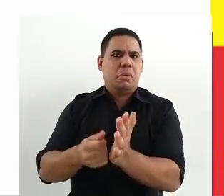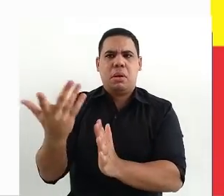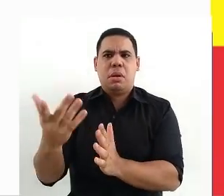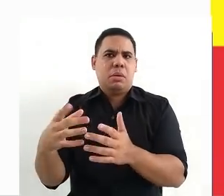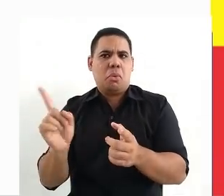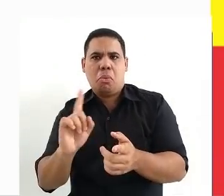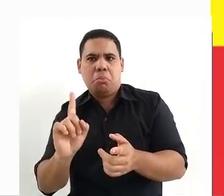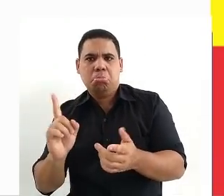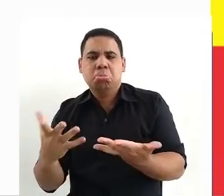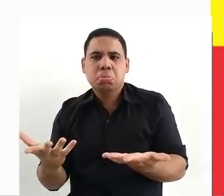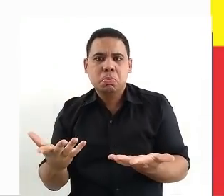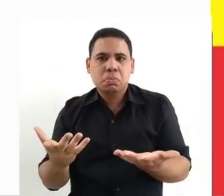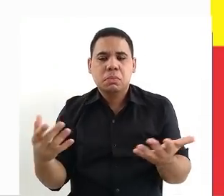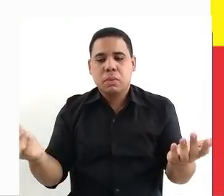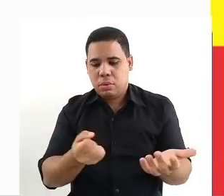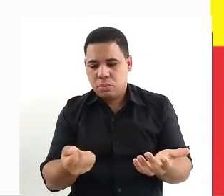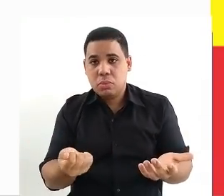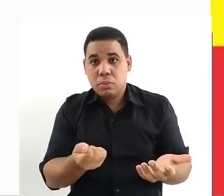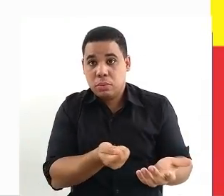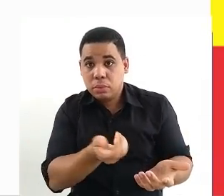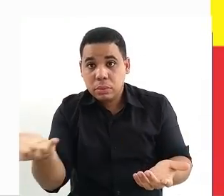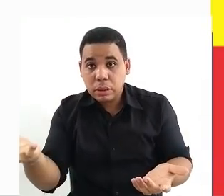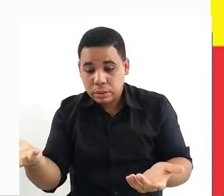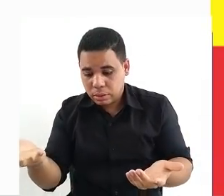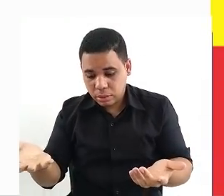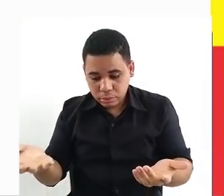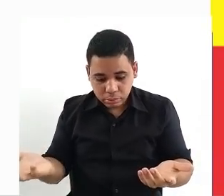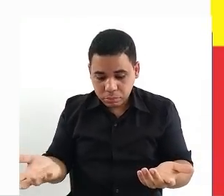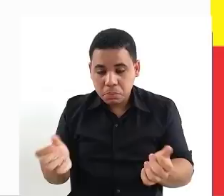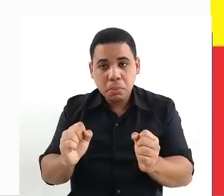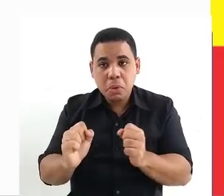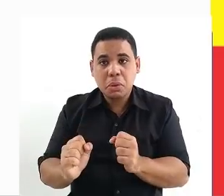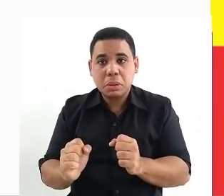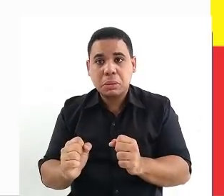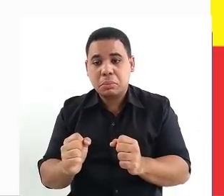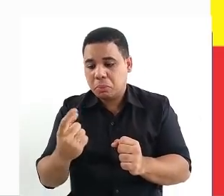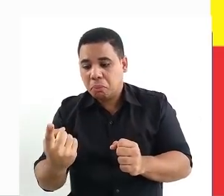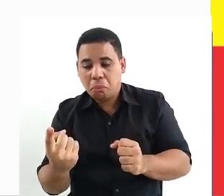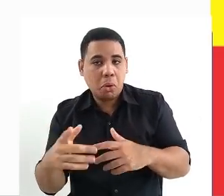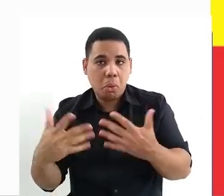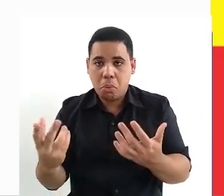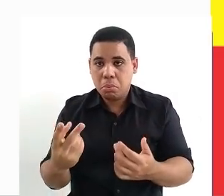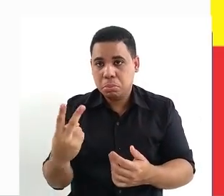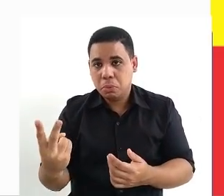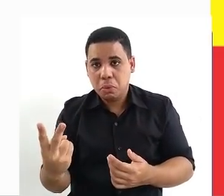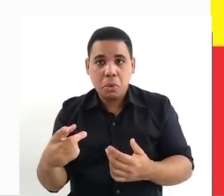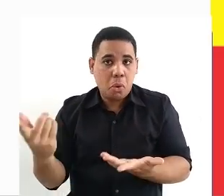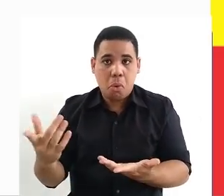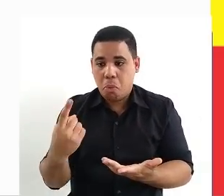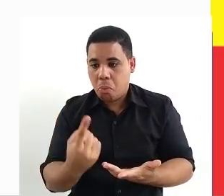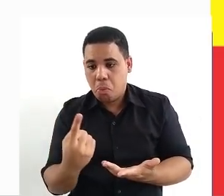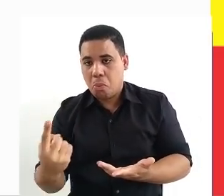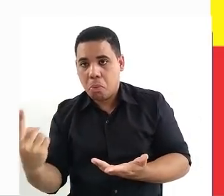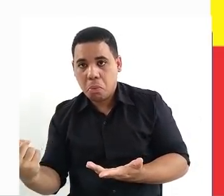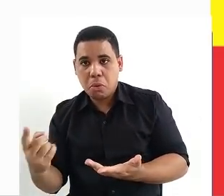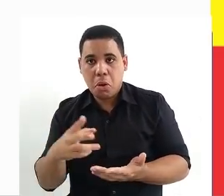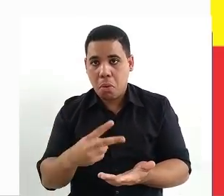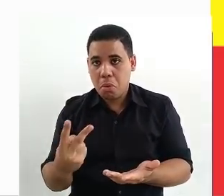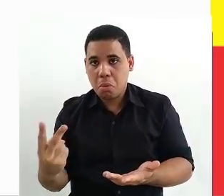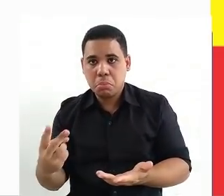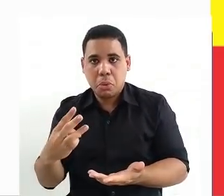nosso segundo termo, espaço amostral. Acompanha aí, ó. É o conjunto de todos os